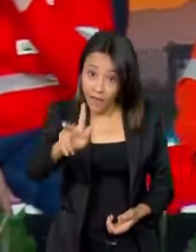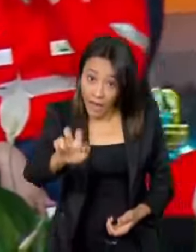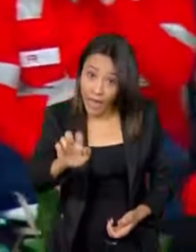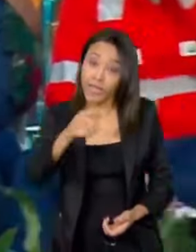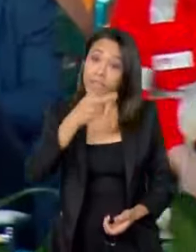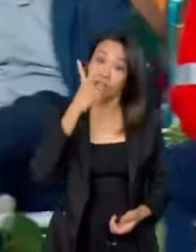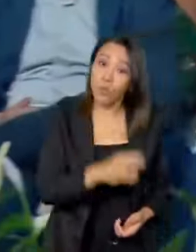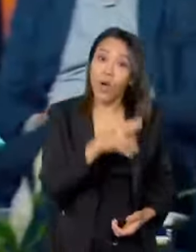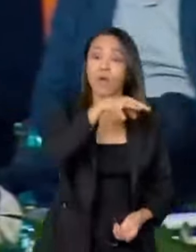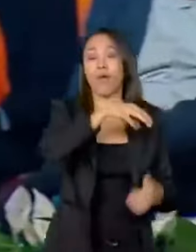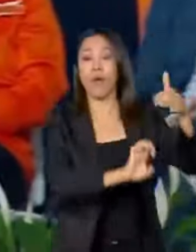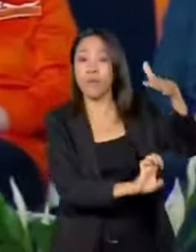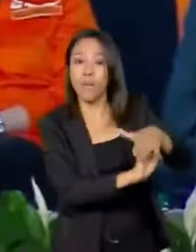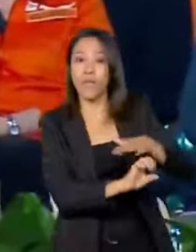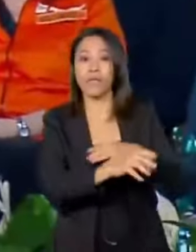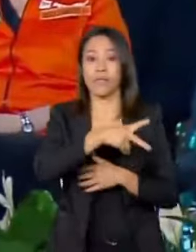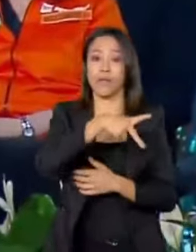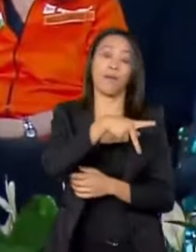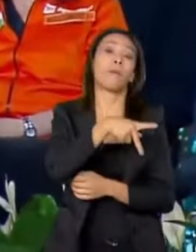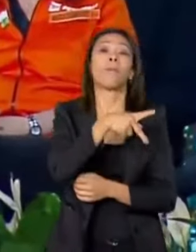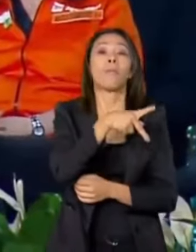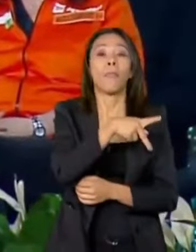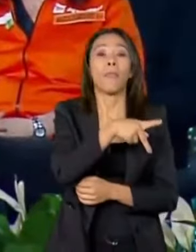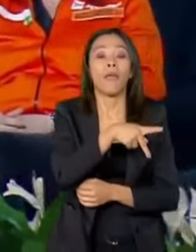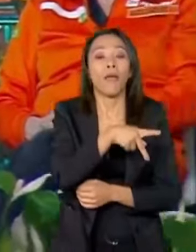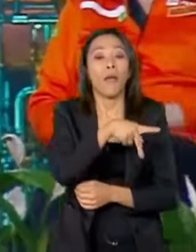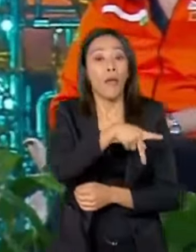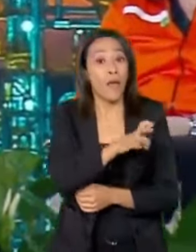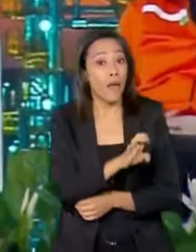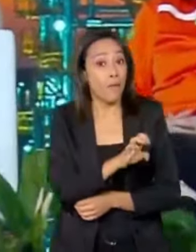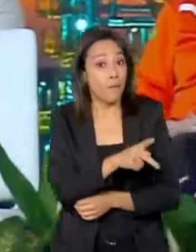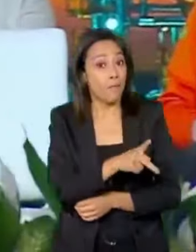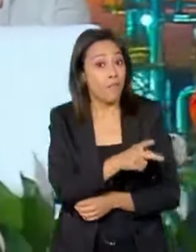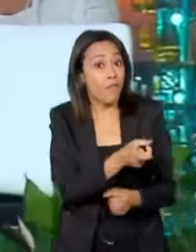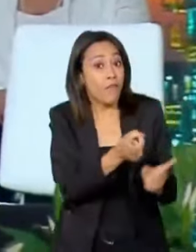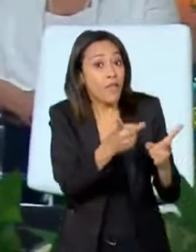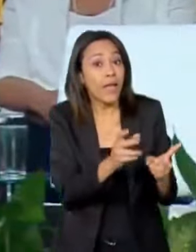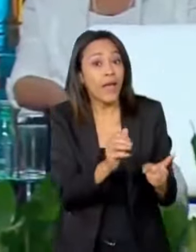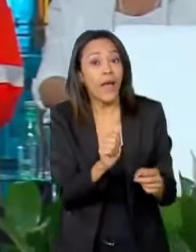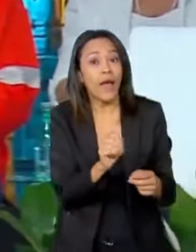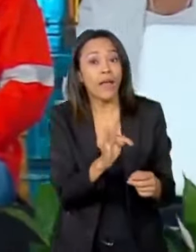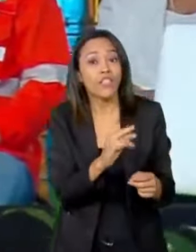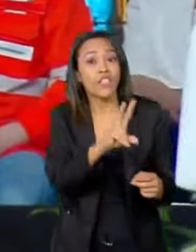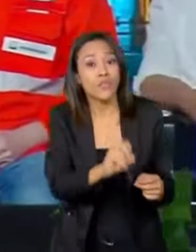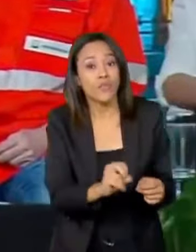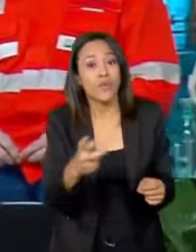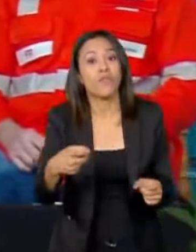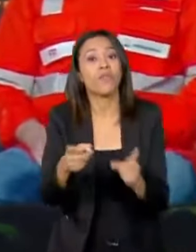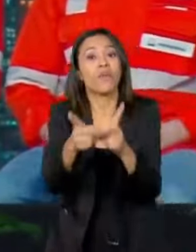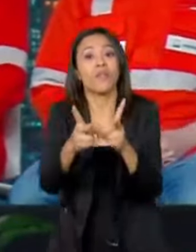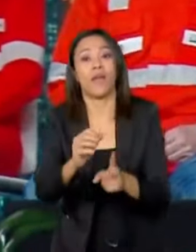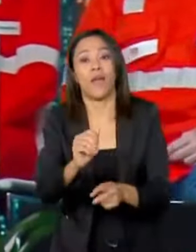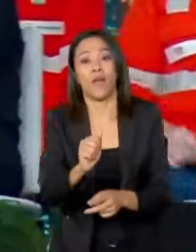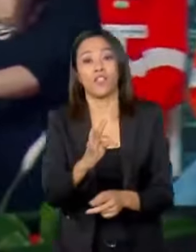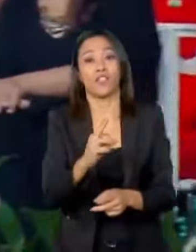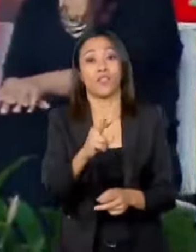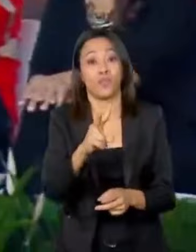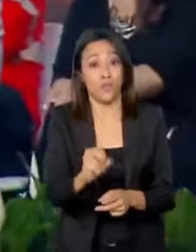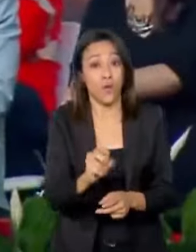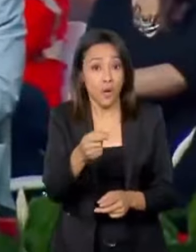no tempo deles, tenta vender ativo. Vender ativo. Vender ativo. Ao invés de investir